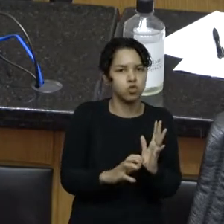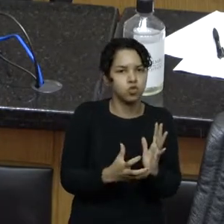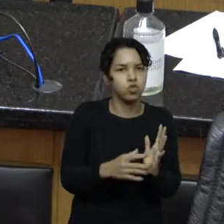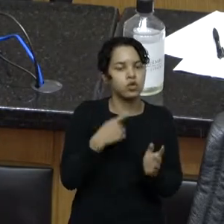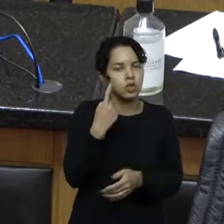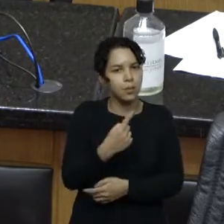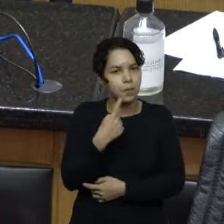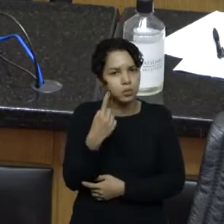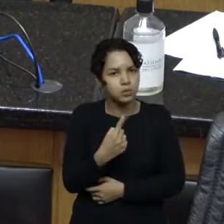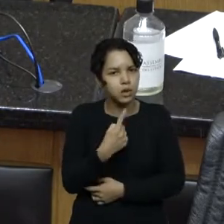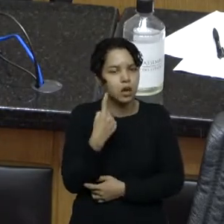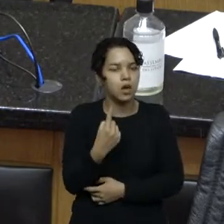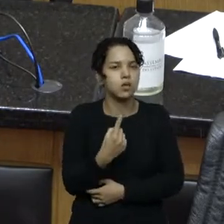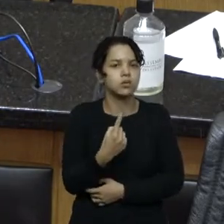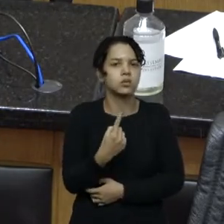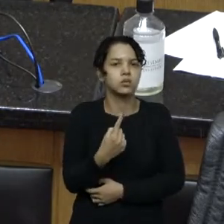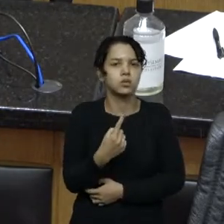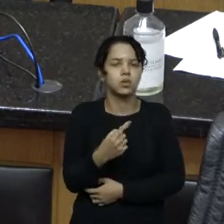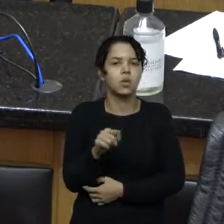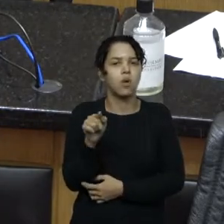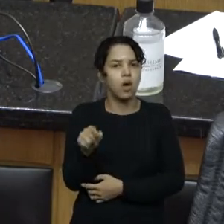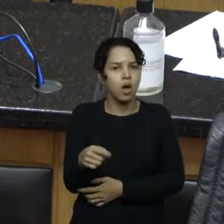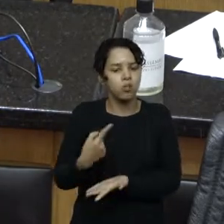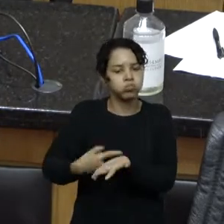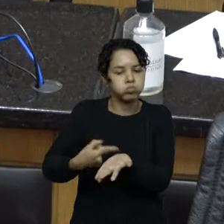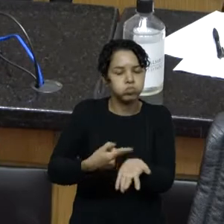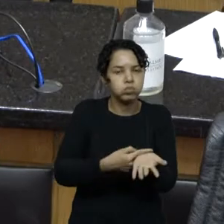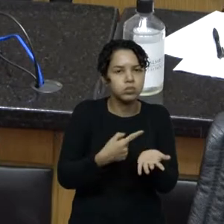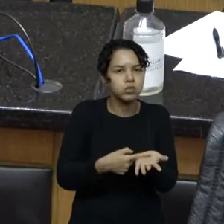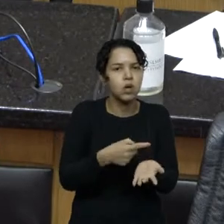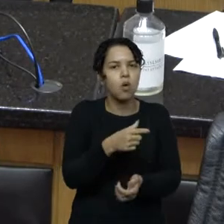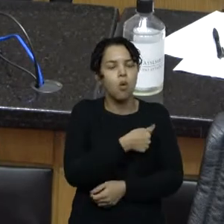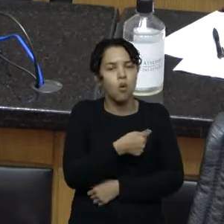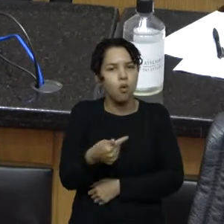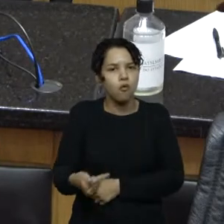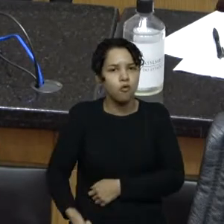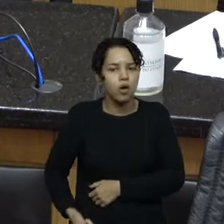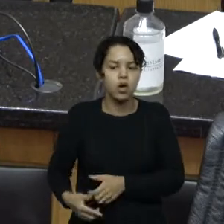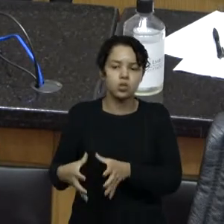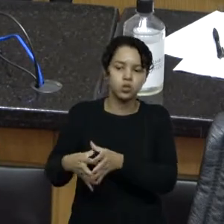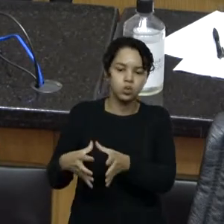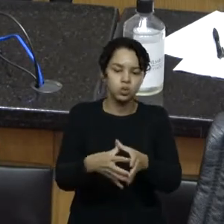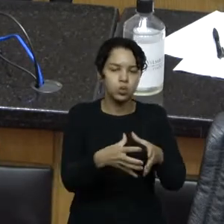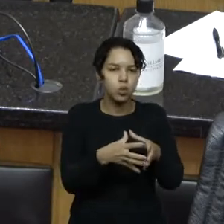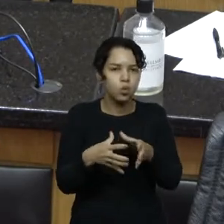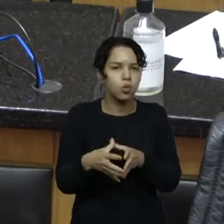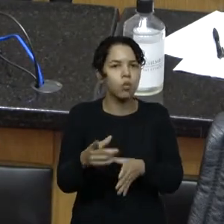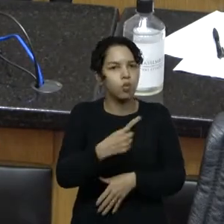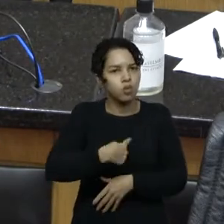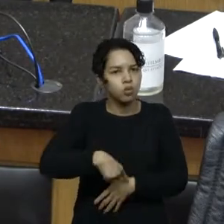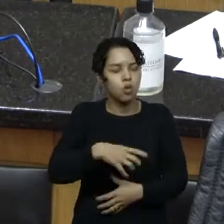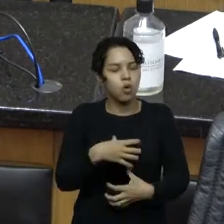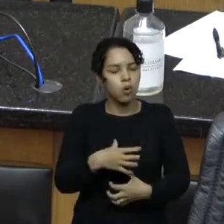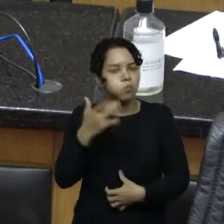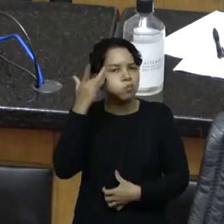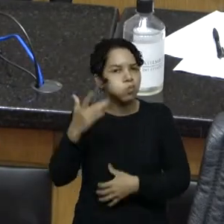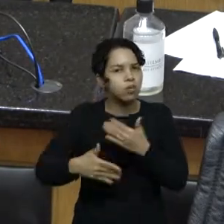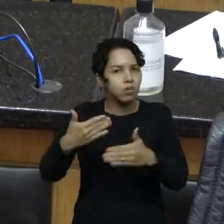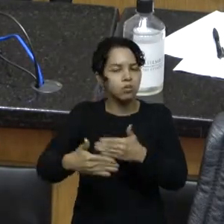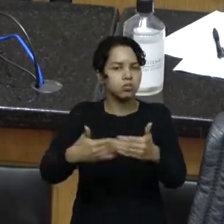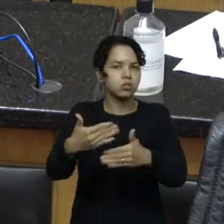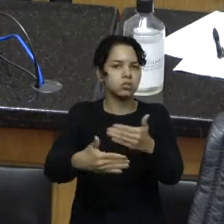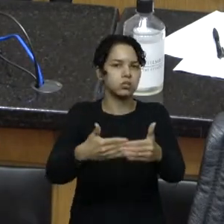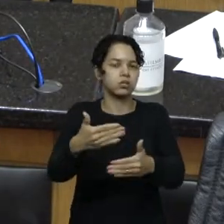deputados se debruçam negociam com o governo com os setores e a gente amadurece Deputado Altair